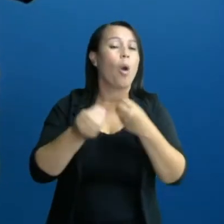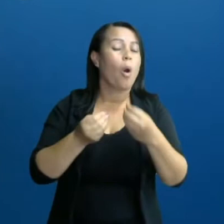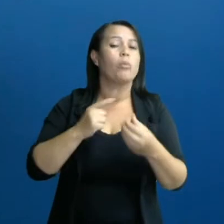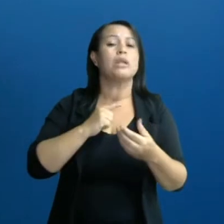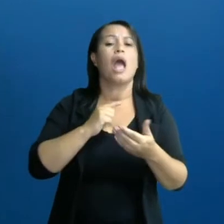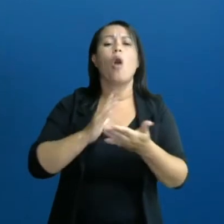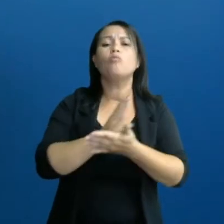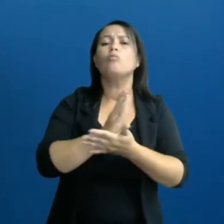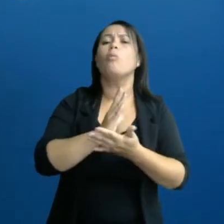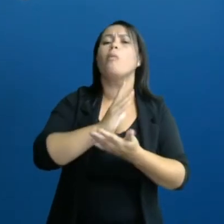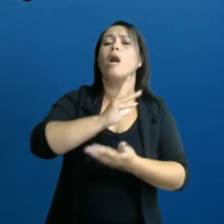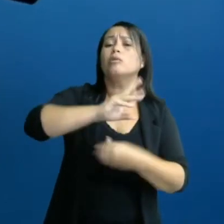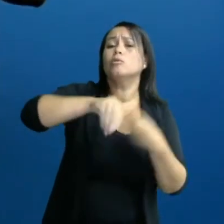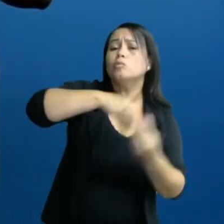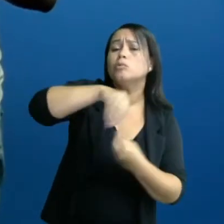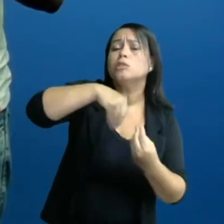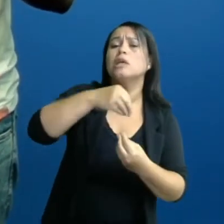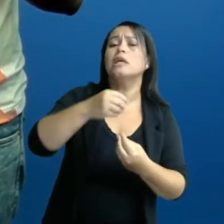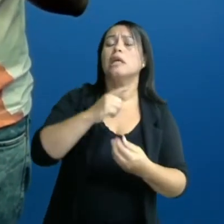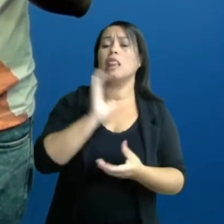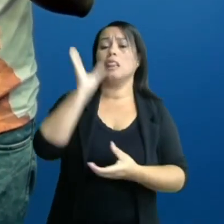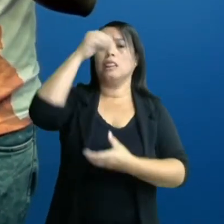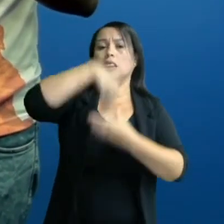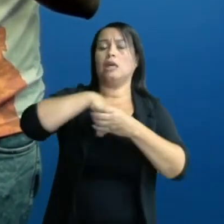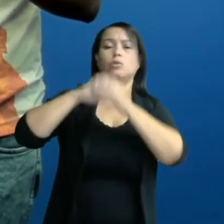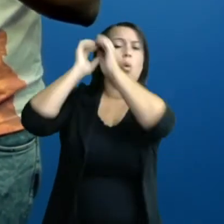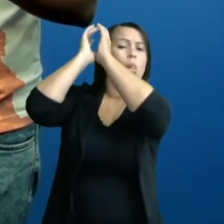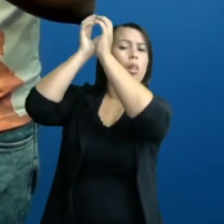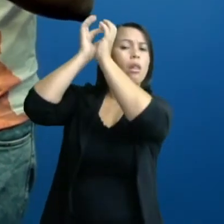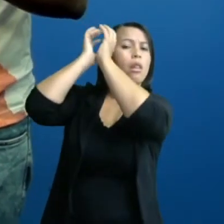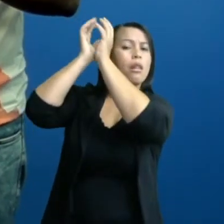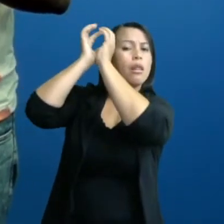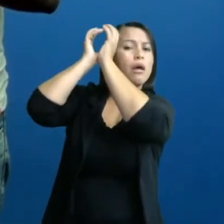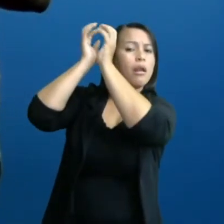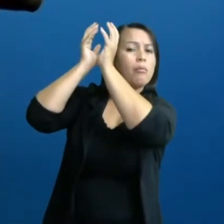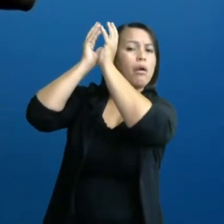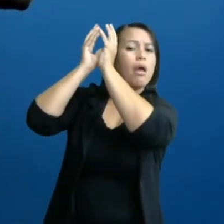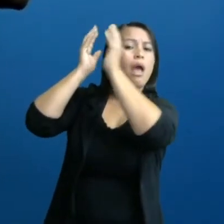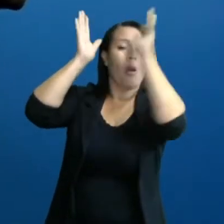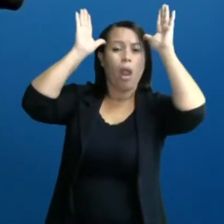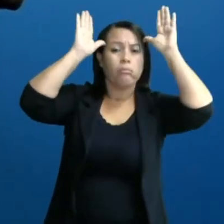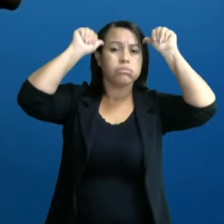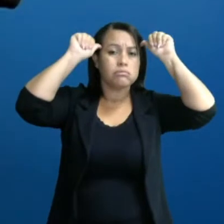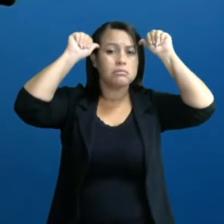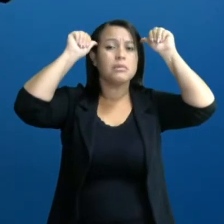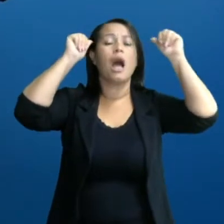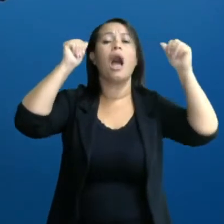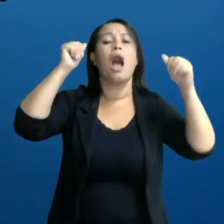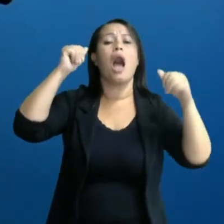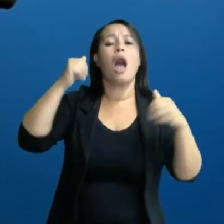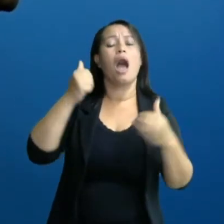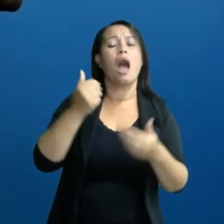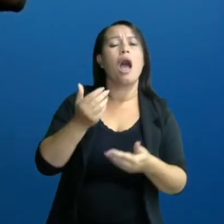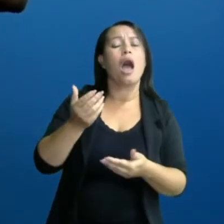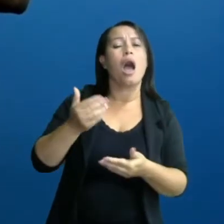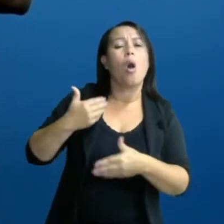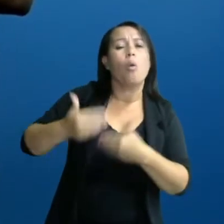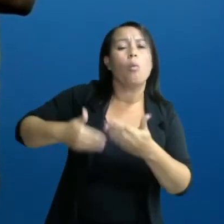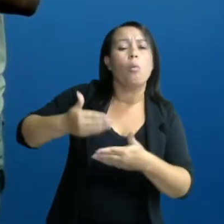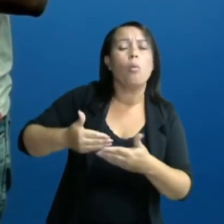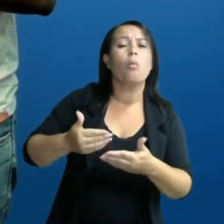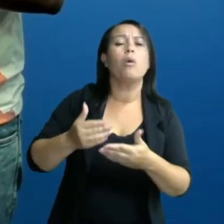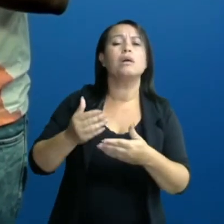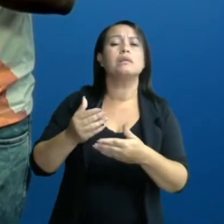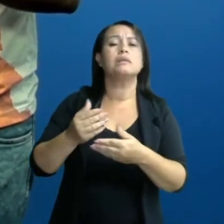algumas substâncias que são produzidas no nosso cérebro que acaba apagando as memórias recentes e guardando